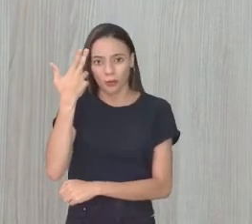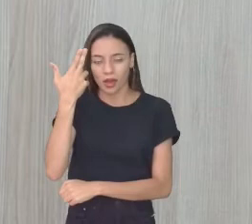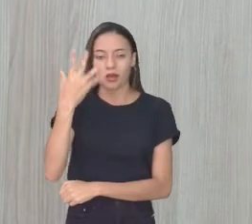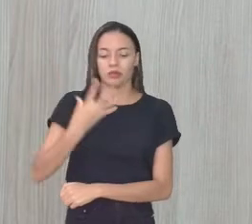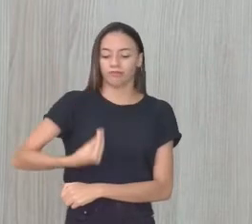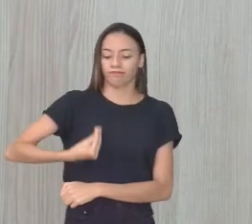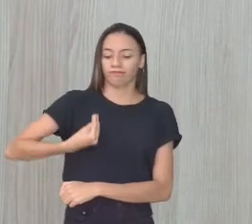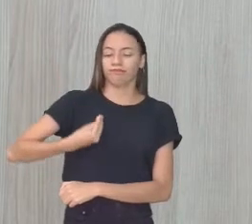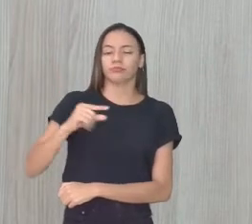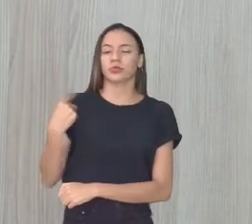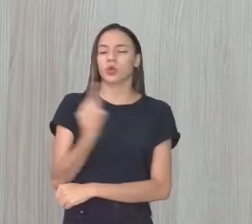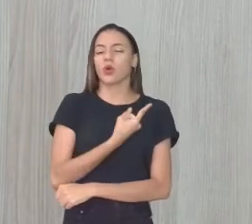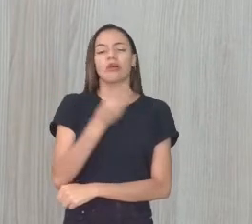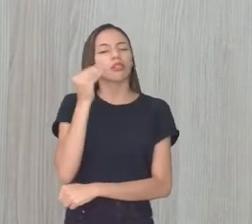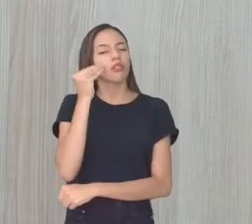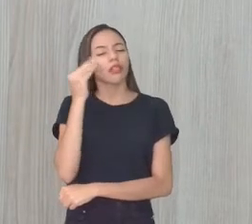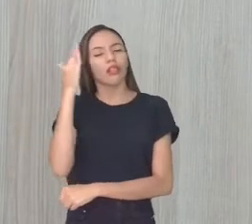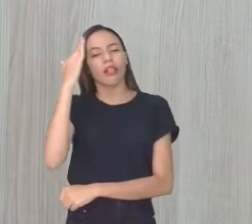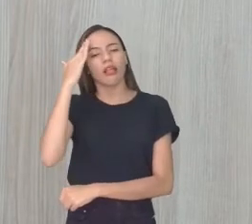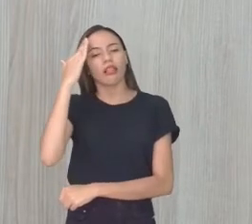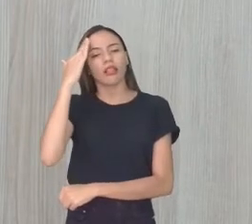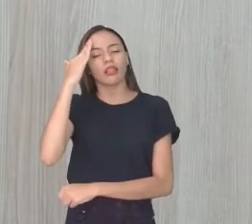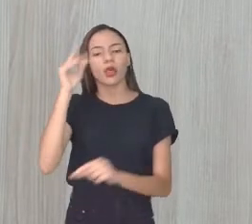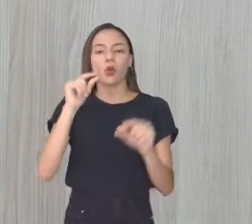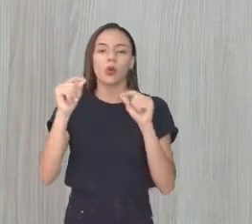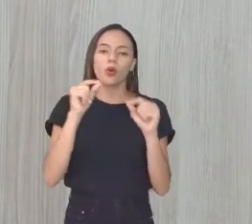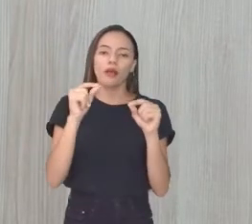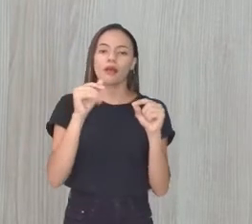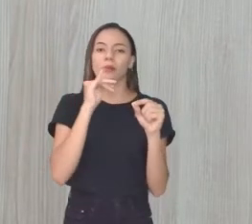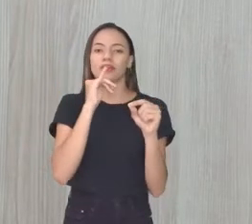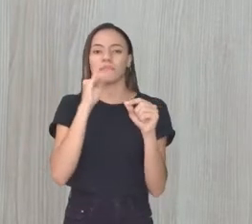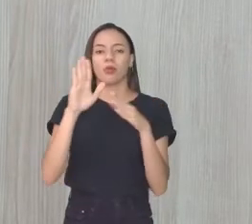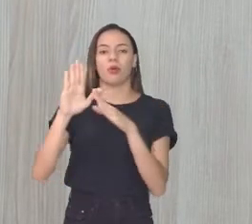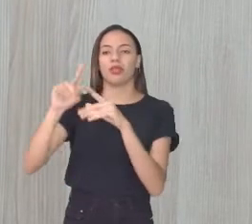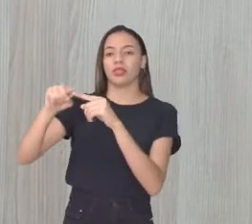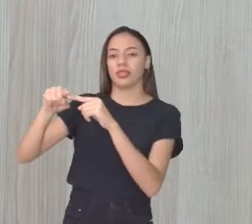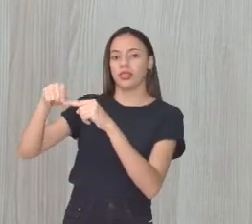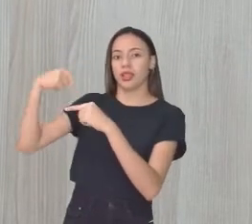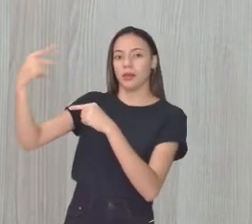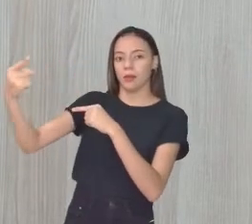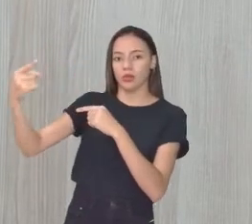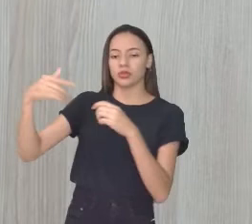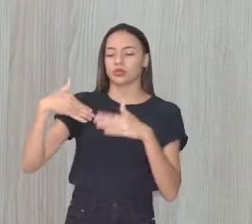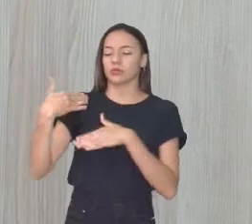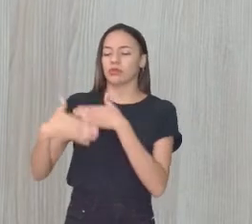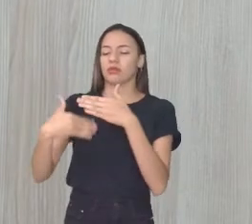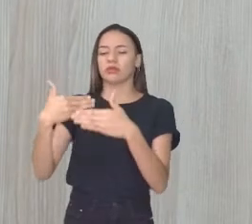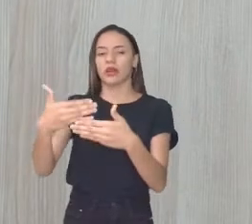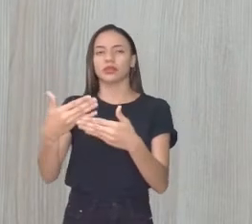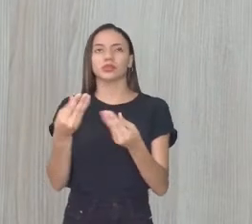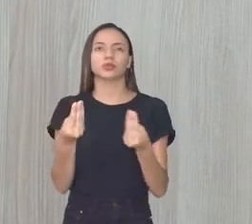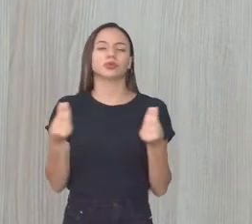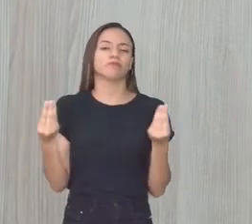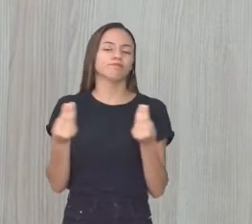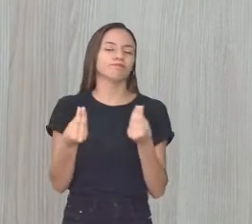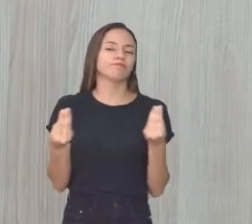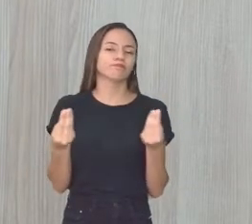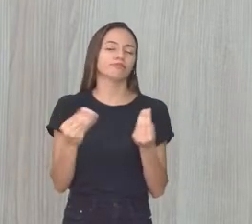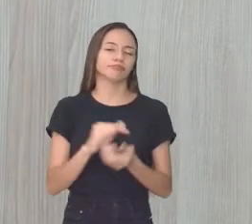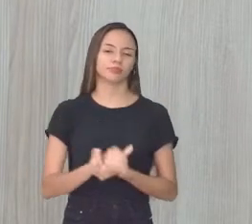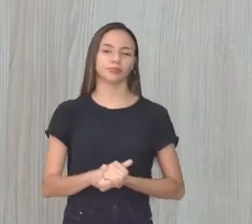aí entendendo dentro dessas perspectivas, né, pós aí o processo mais, vamos dizer